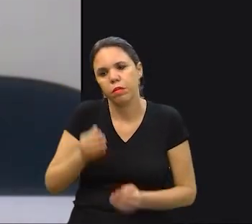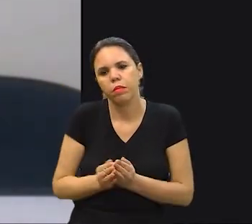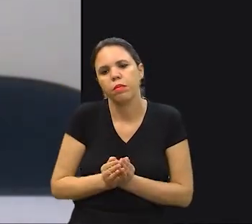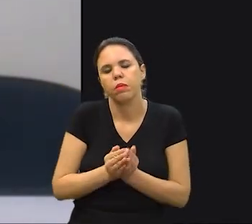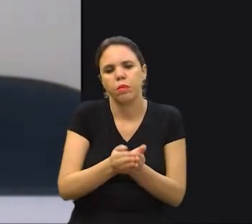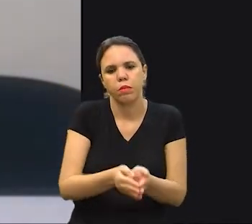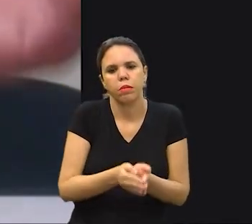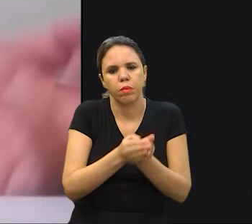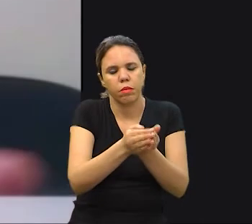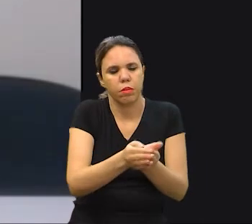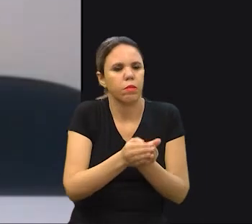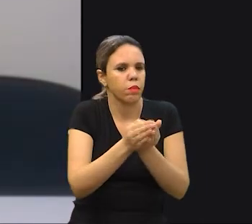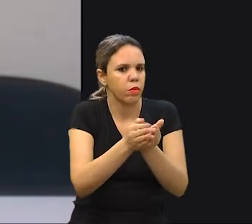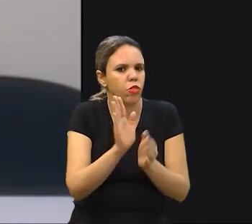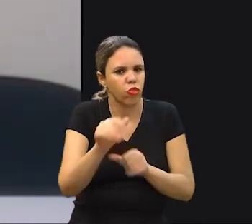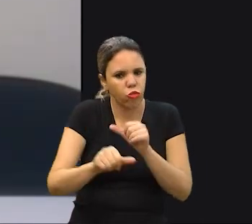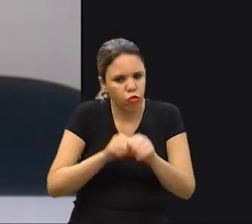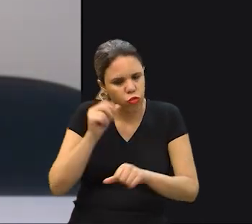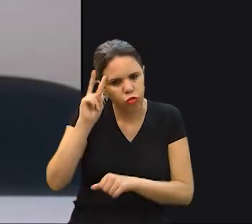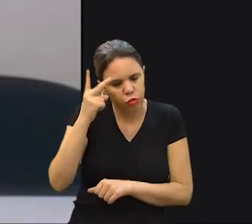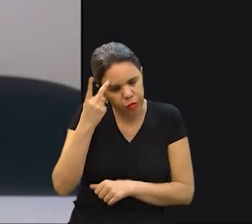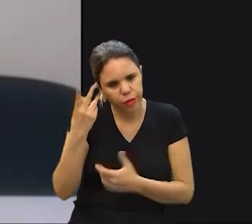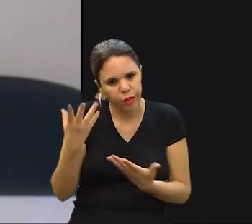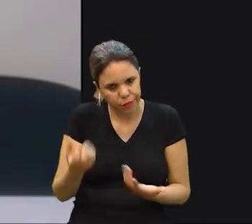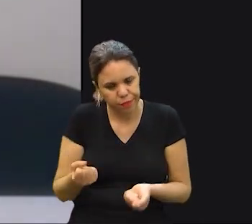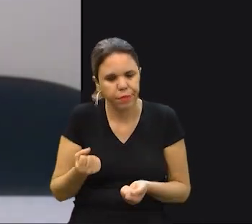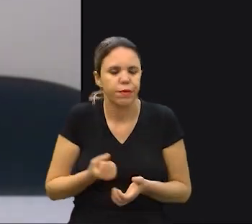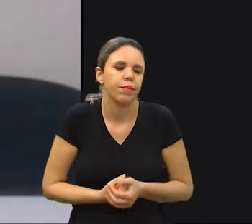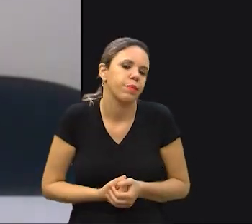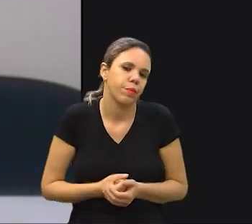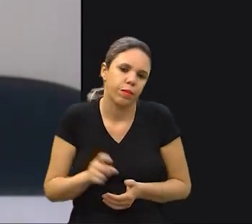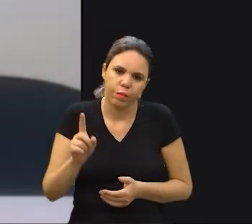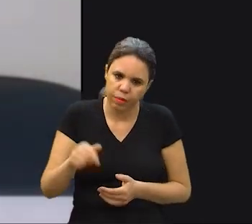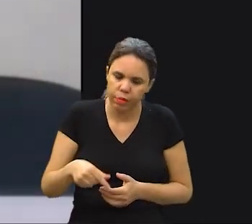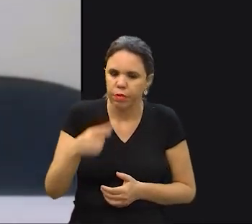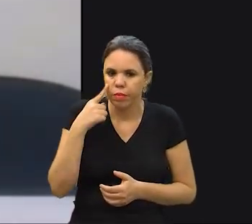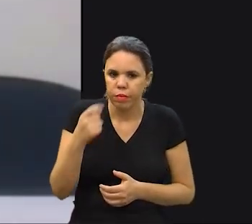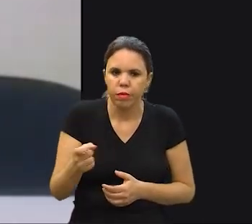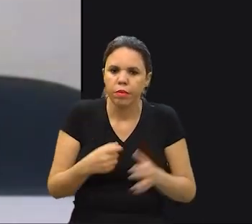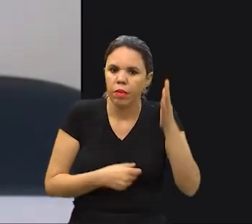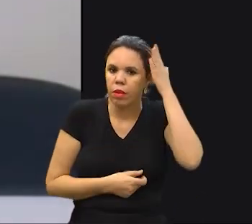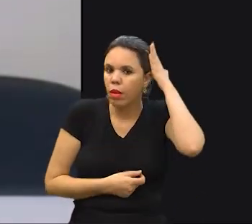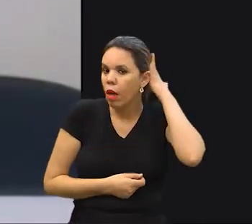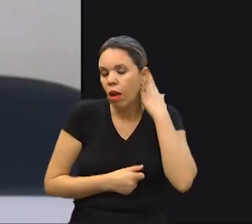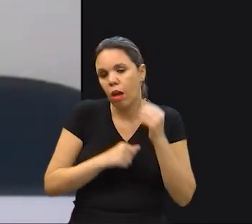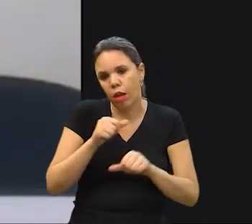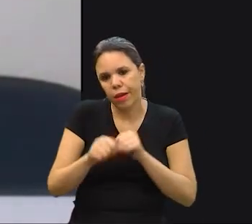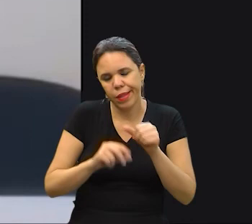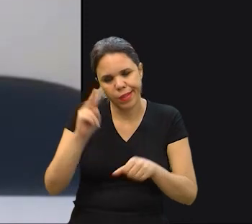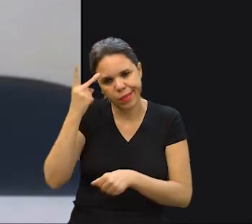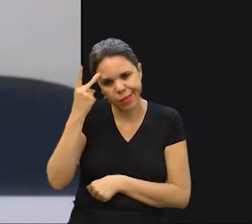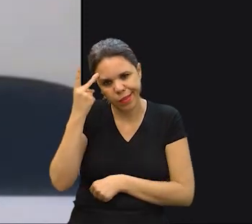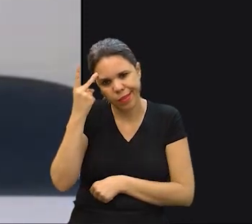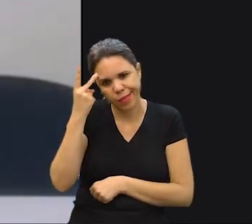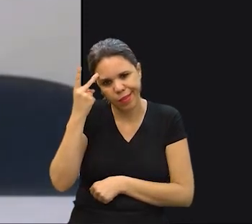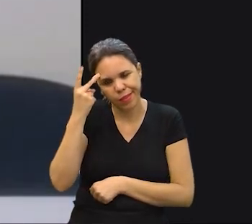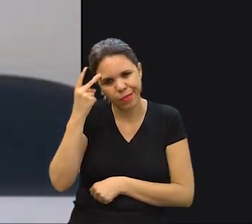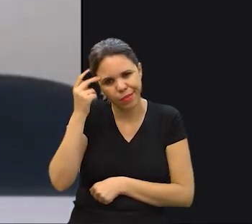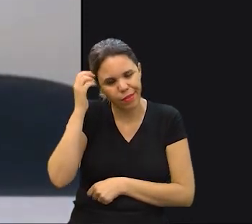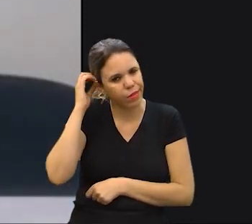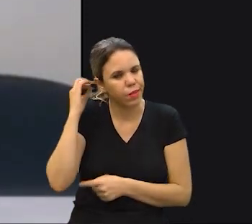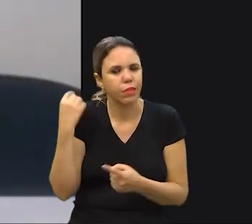exércitos, Marinha, a Polícia Militar, isso já está sendo quebrado. E é isso que é interessante, quebrar